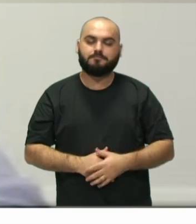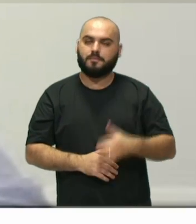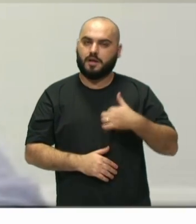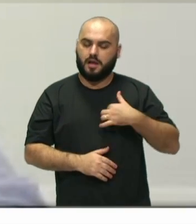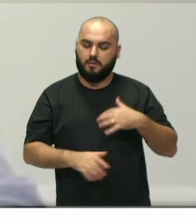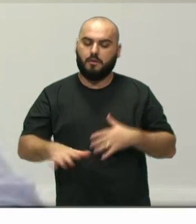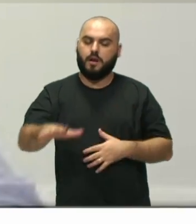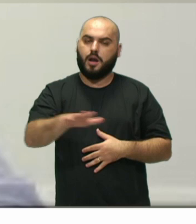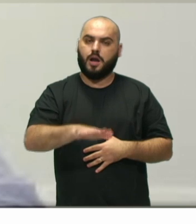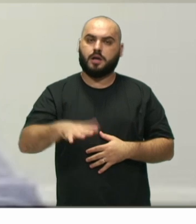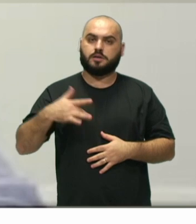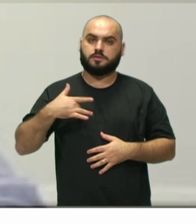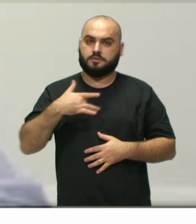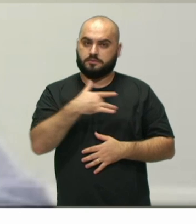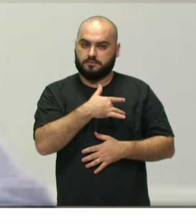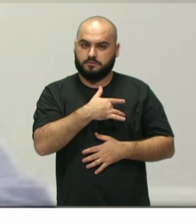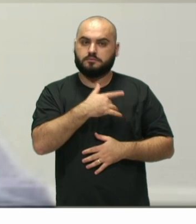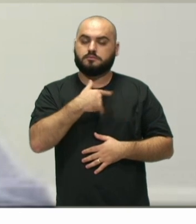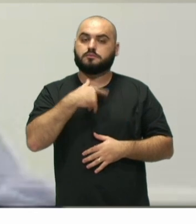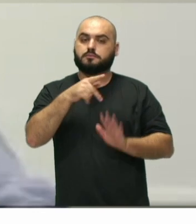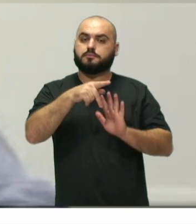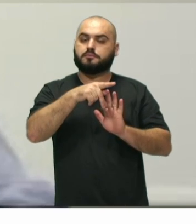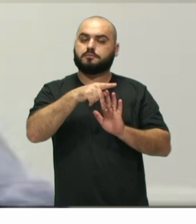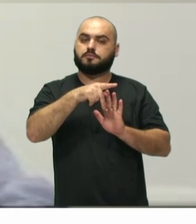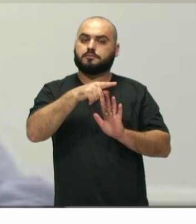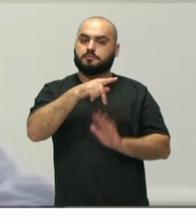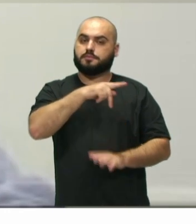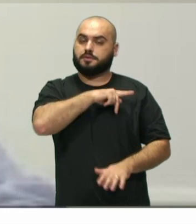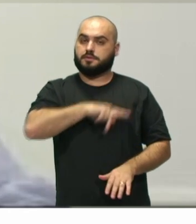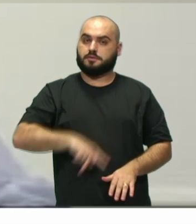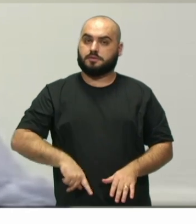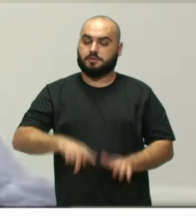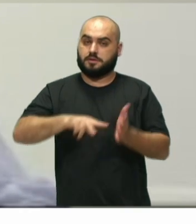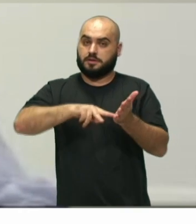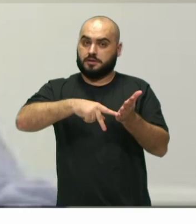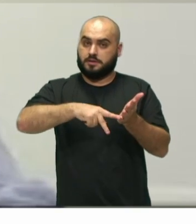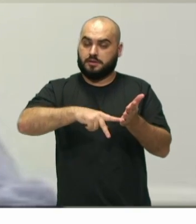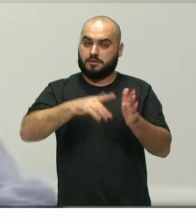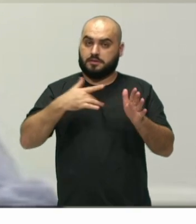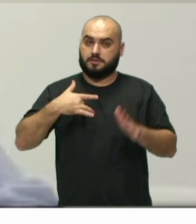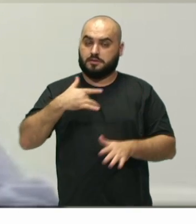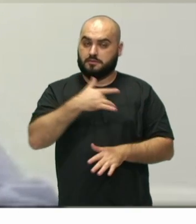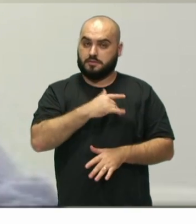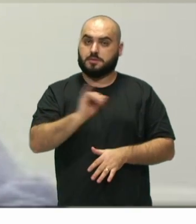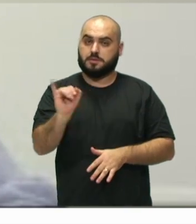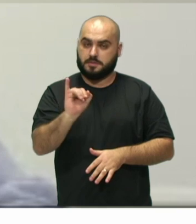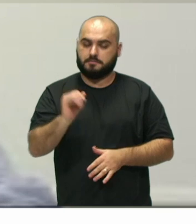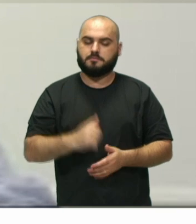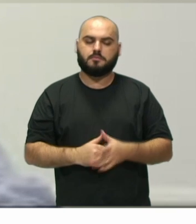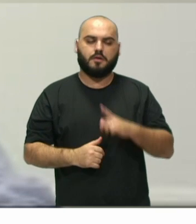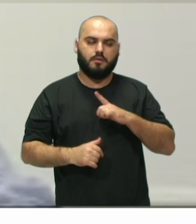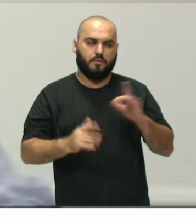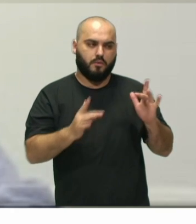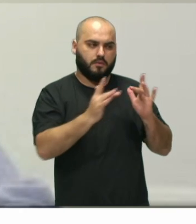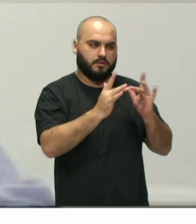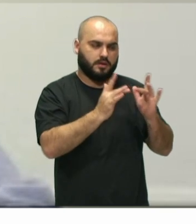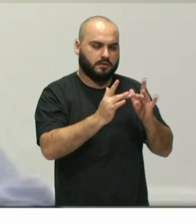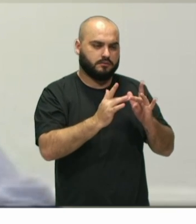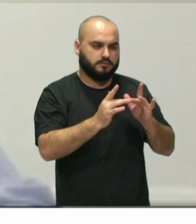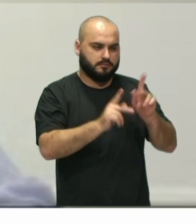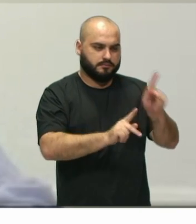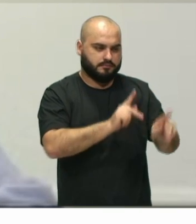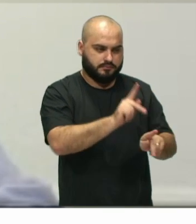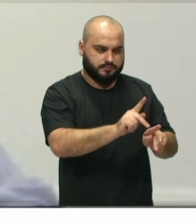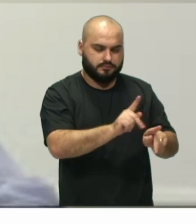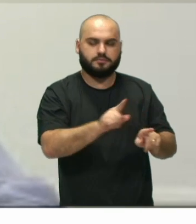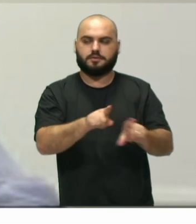saúde, né? Sou o presidente do Sindicato da Saúde aqui de Itajaí. Como você disse, a gente tem contato tanto do setor público quanto do setor privado, nos nossos